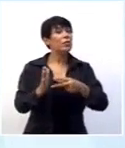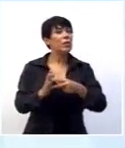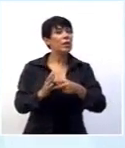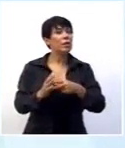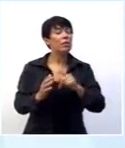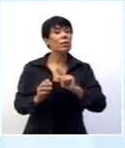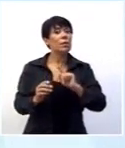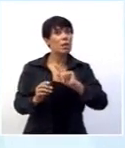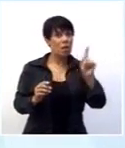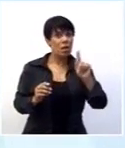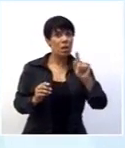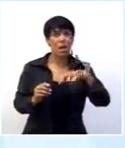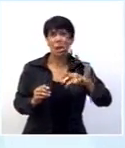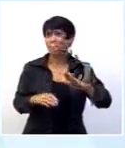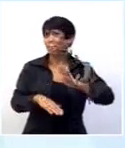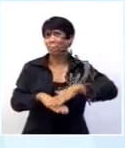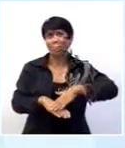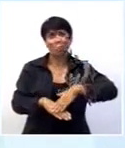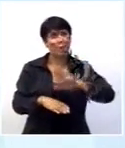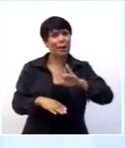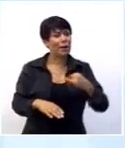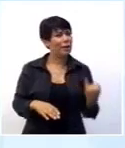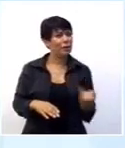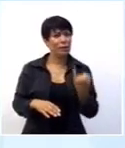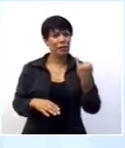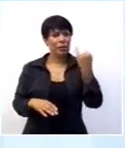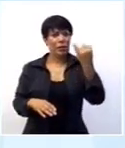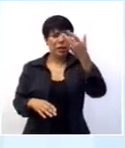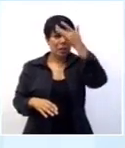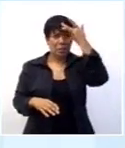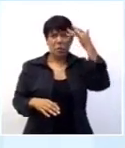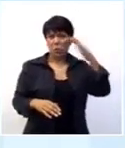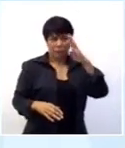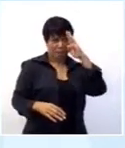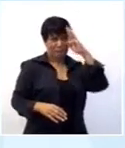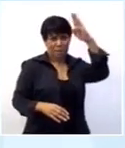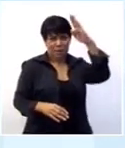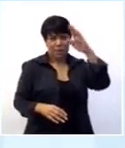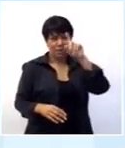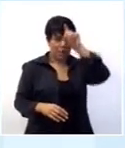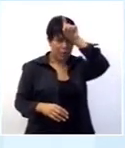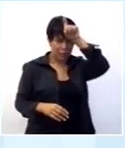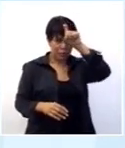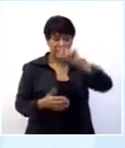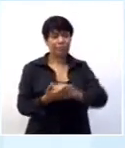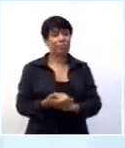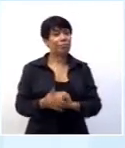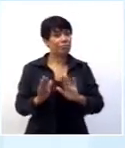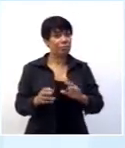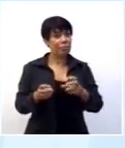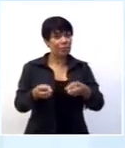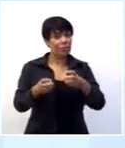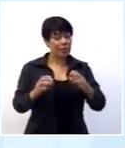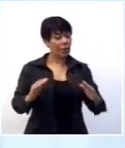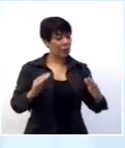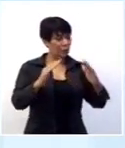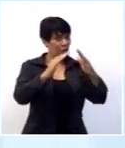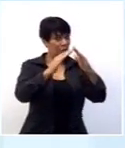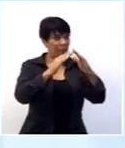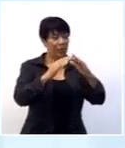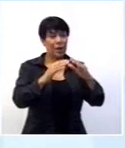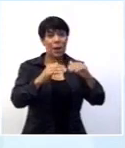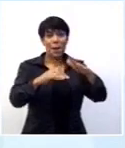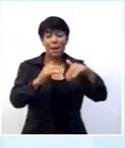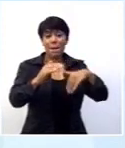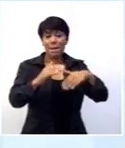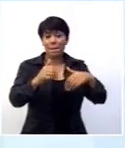é o quê? A pessoa mais importante, mais influente de todo o Egito. E como a gente está vendo na pirâmide, quanto mais próximo